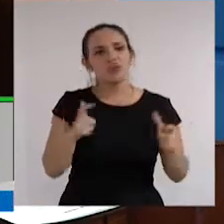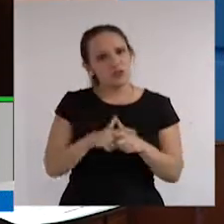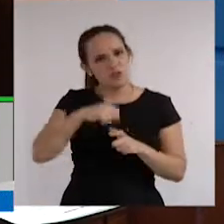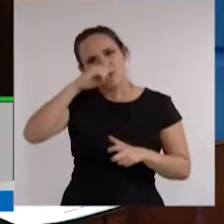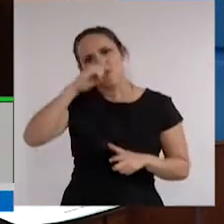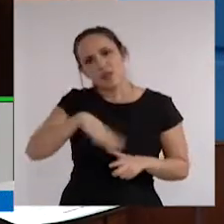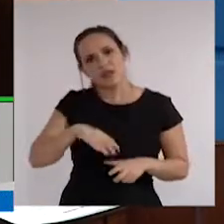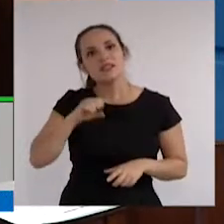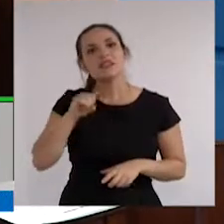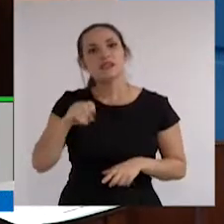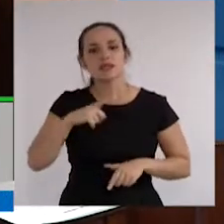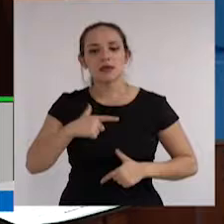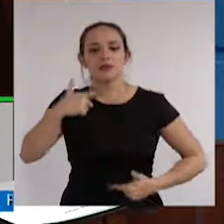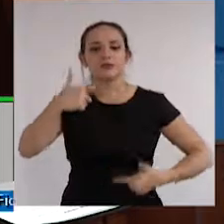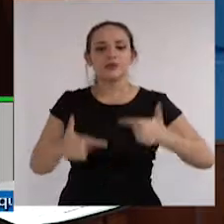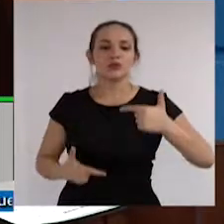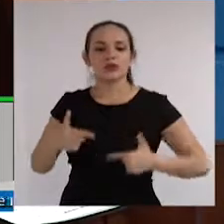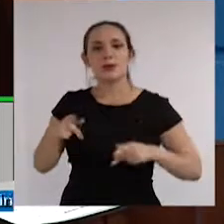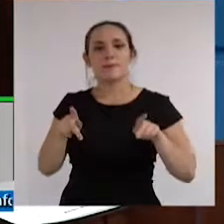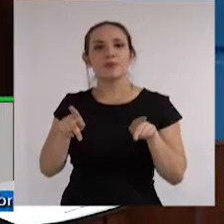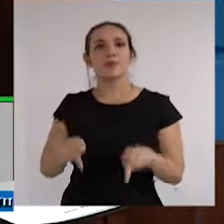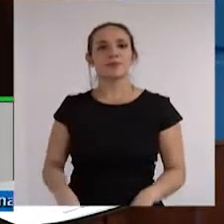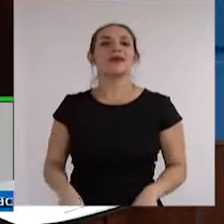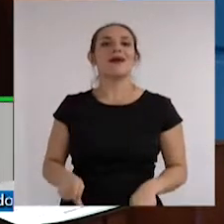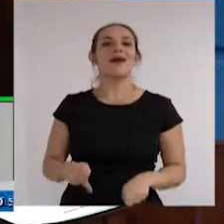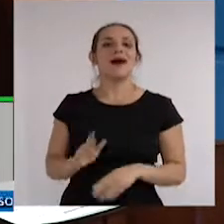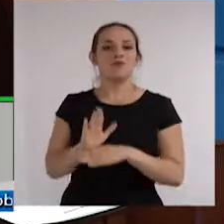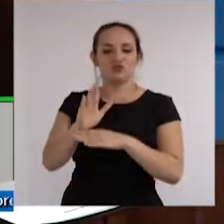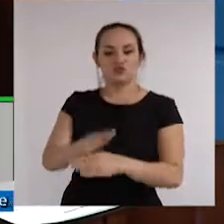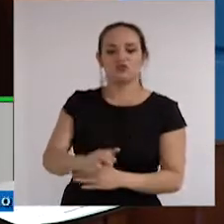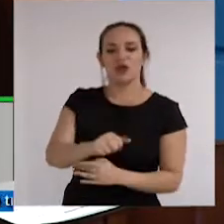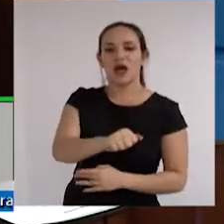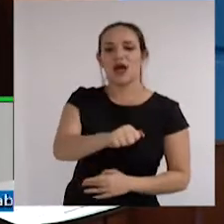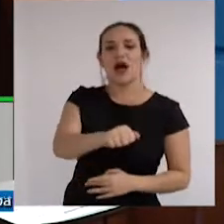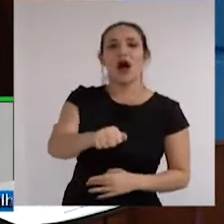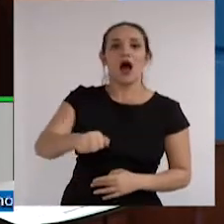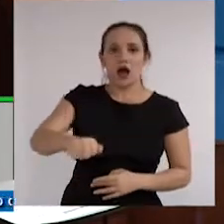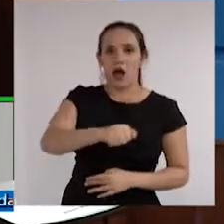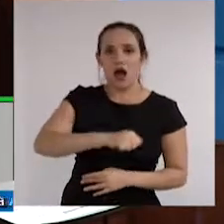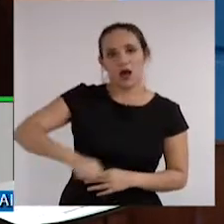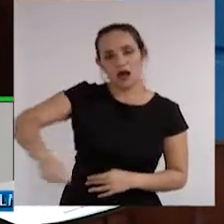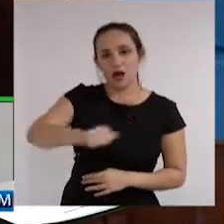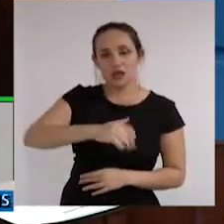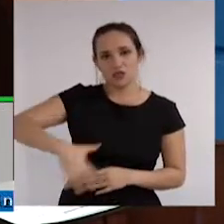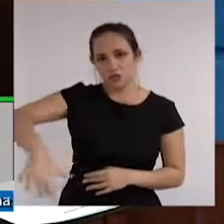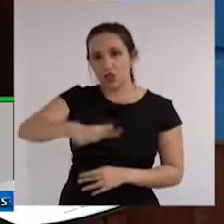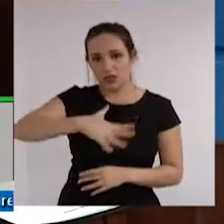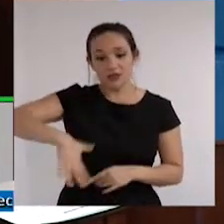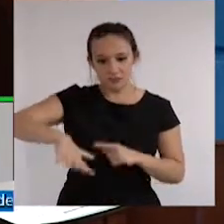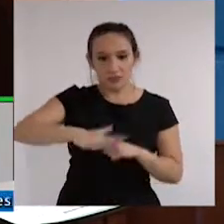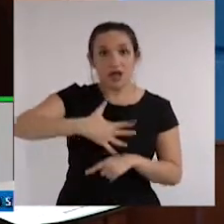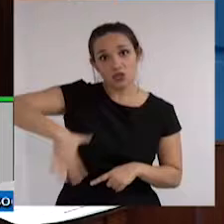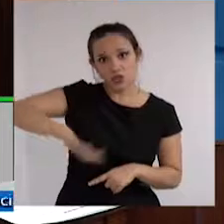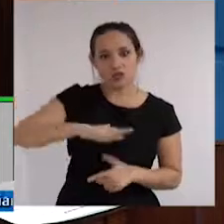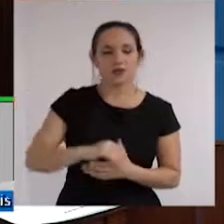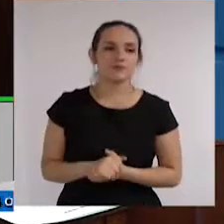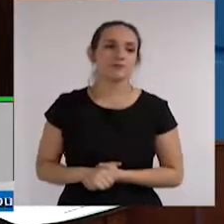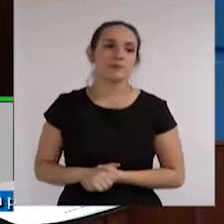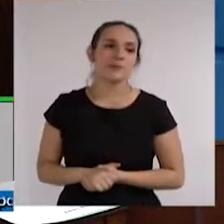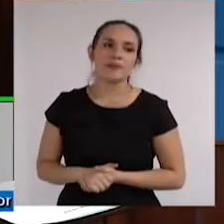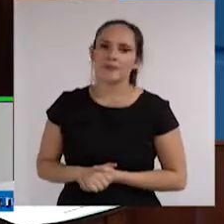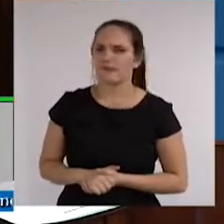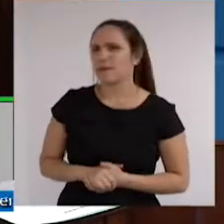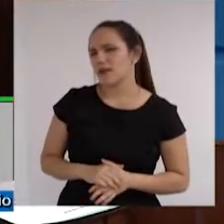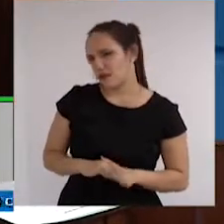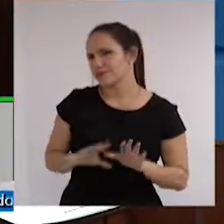violência com políticas públicas sociais. Na verdade, o que aconteceu no Rio de Janeiro, de se chegar